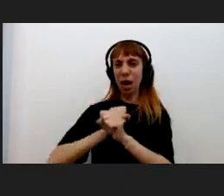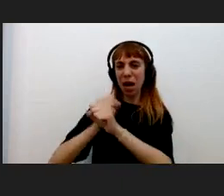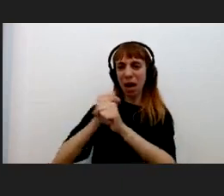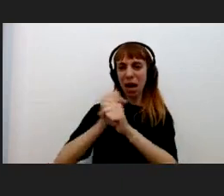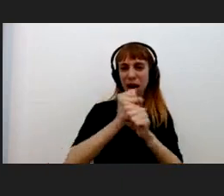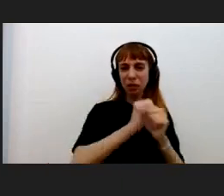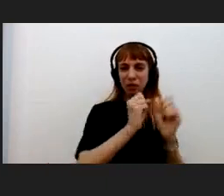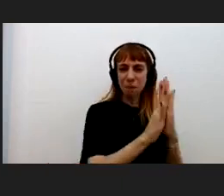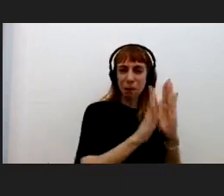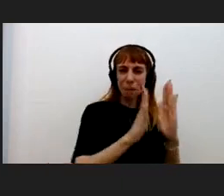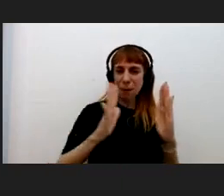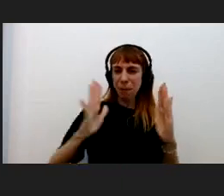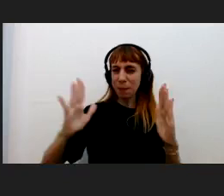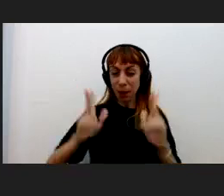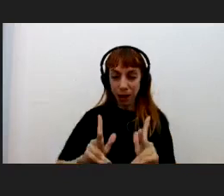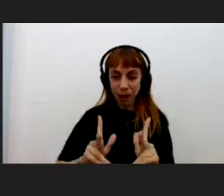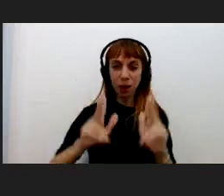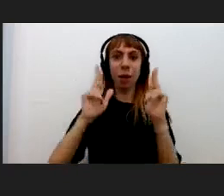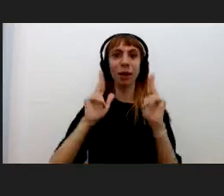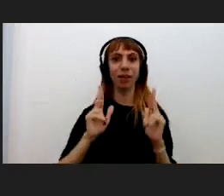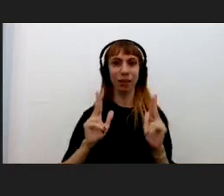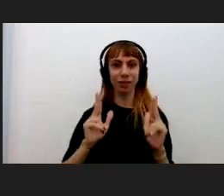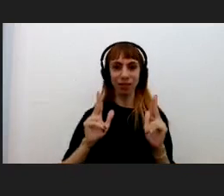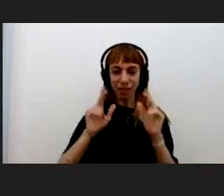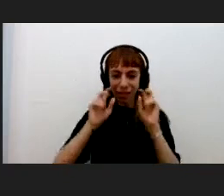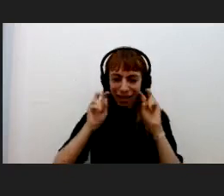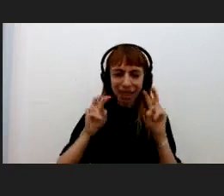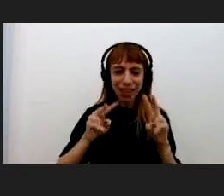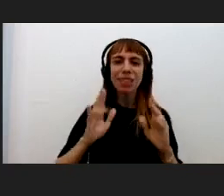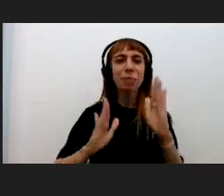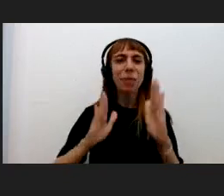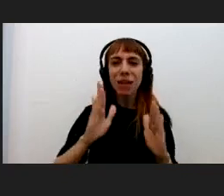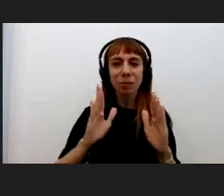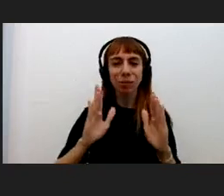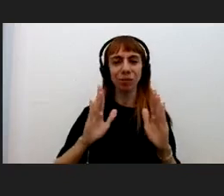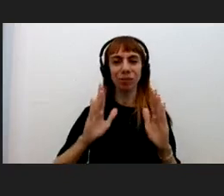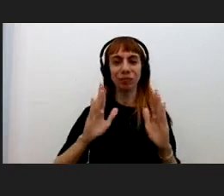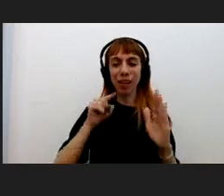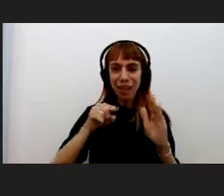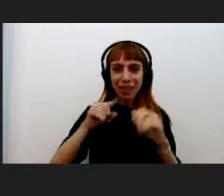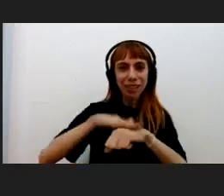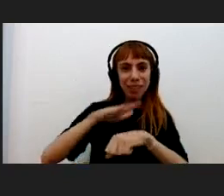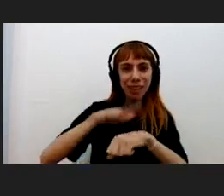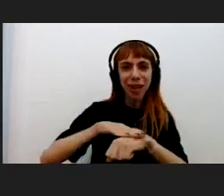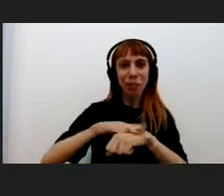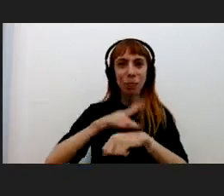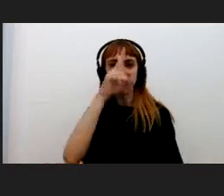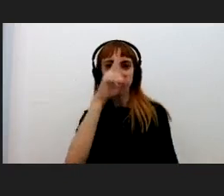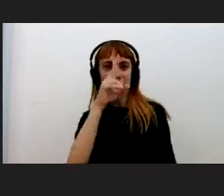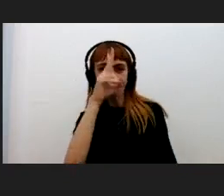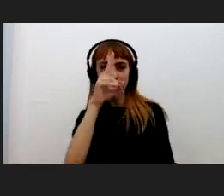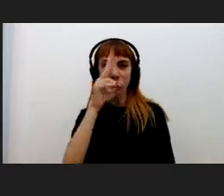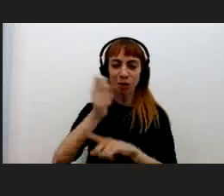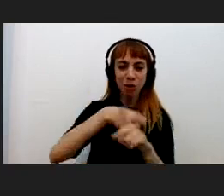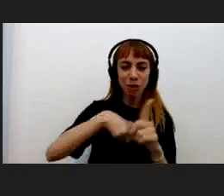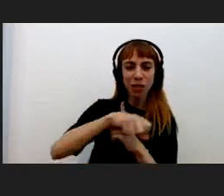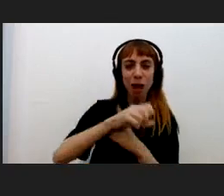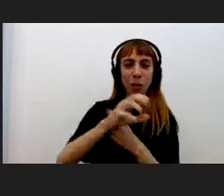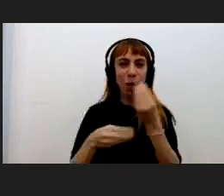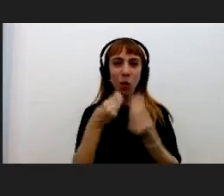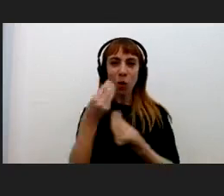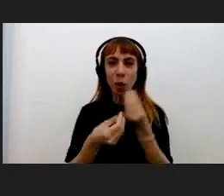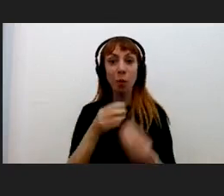que atravessa a nossa experiência é importante porque isso implica também na forma como a gente compreende o mundo.